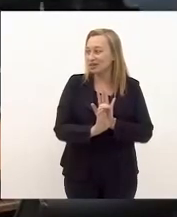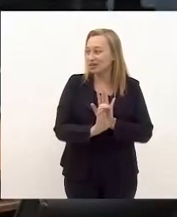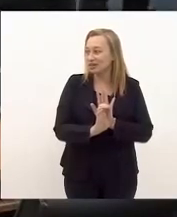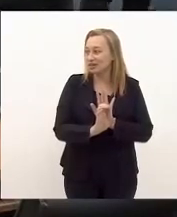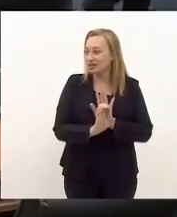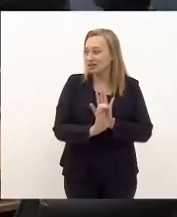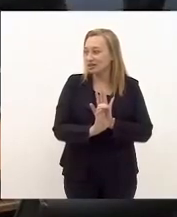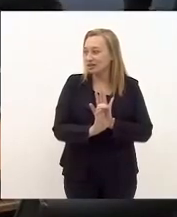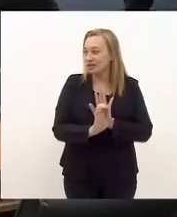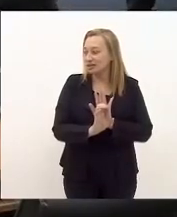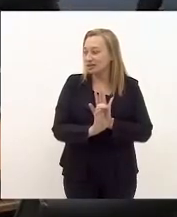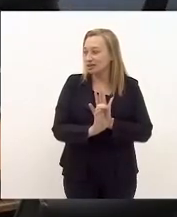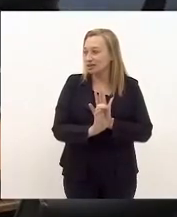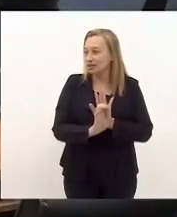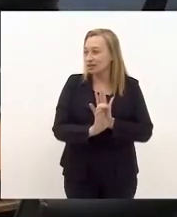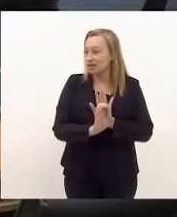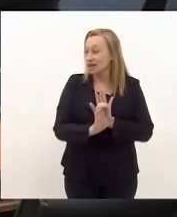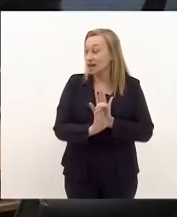Projeto de resolução